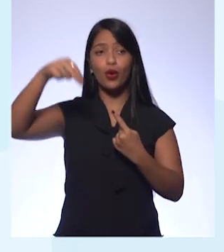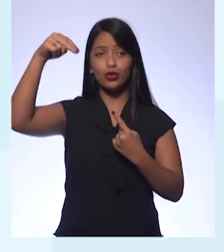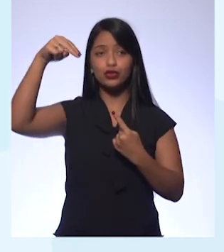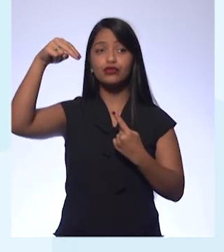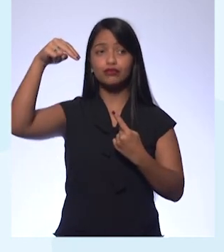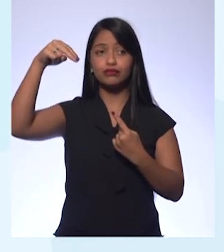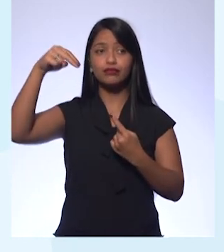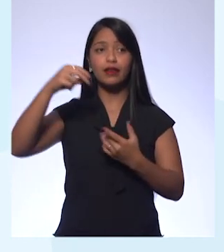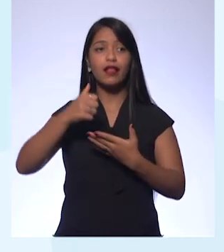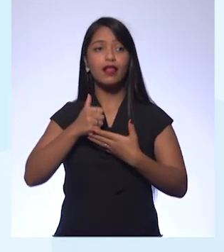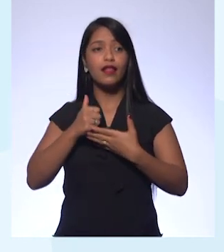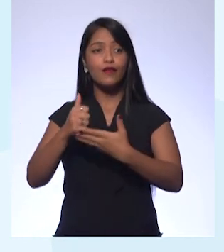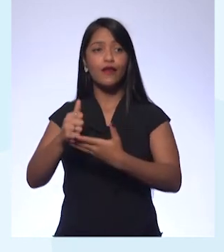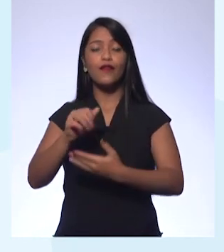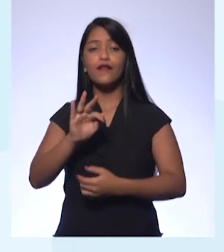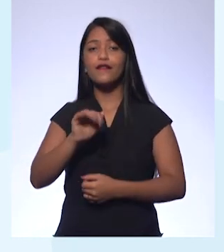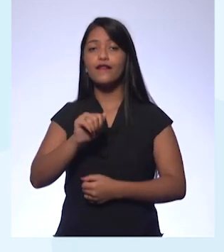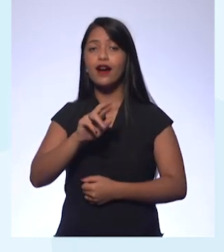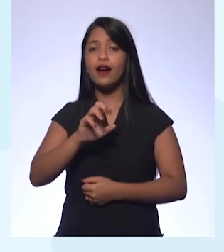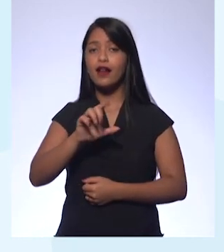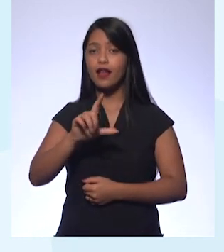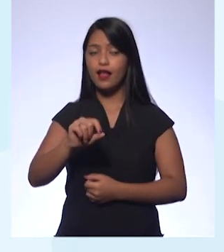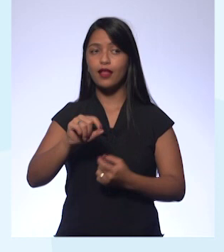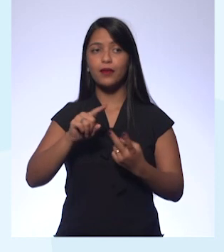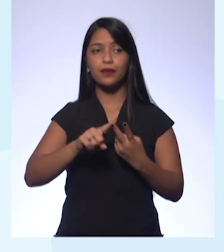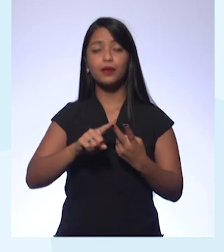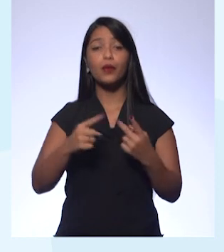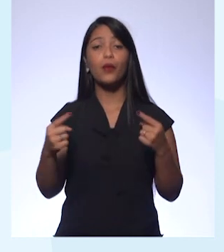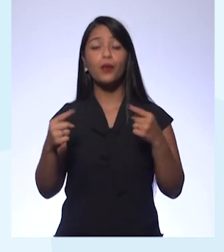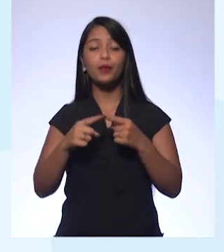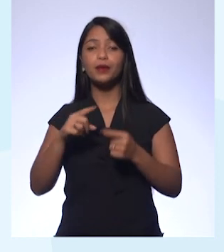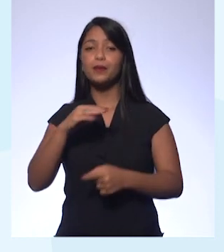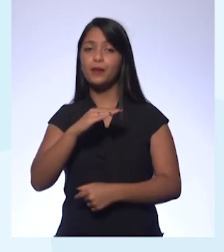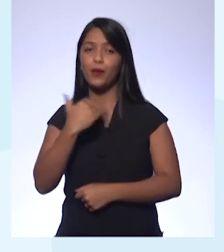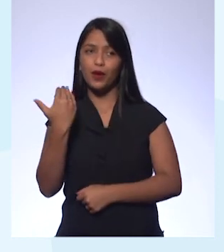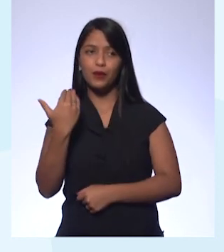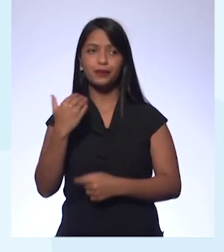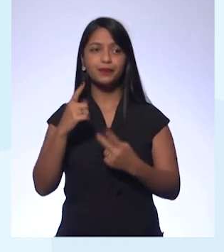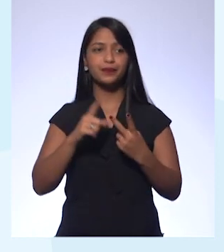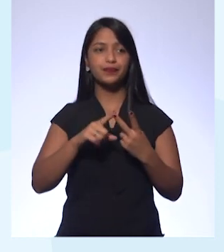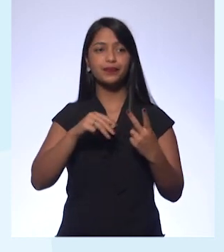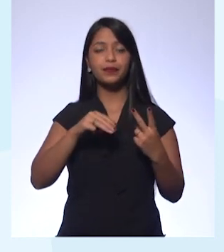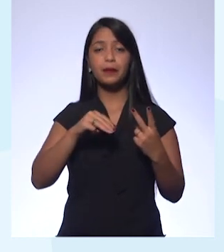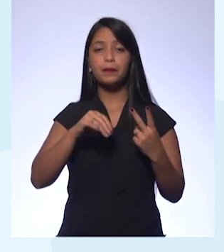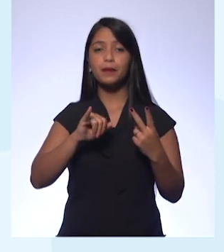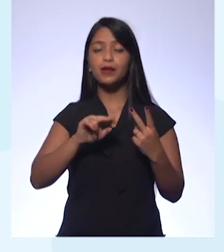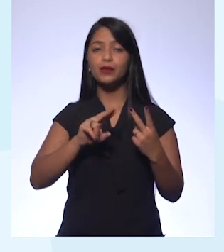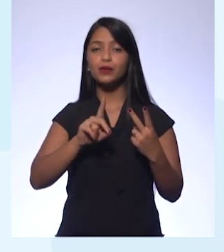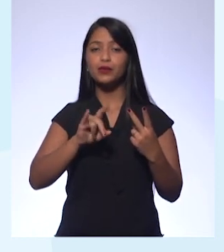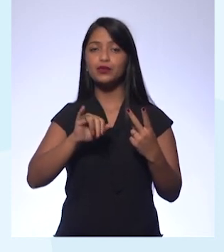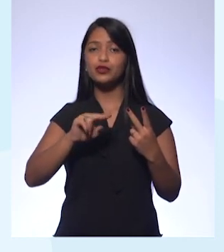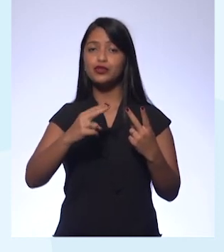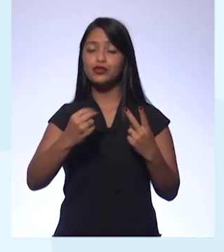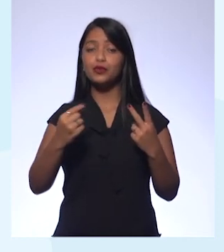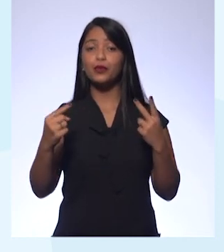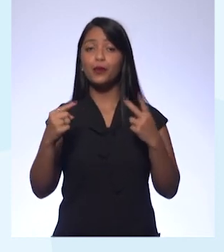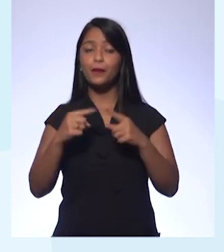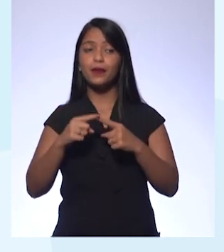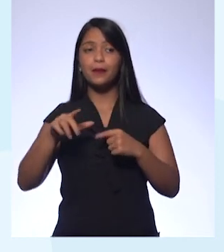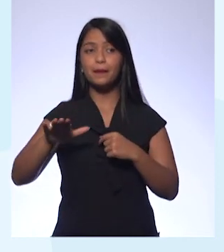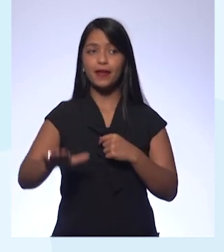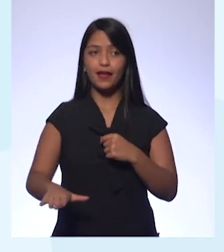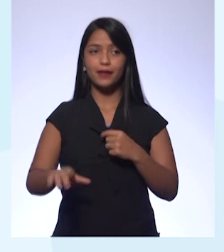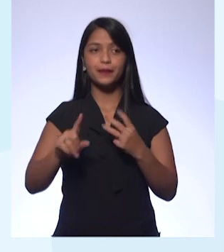farelo, morreu. Miudinho, pequeno. Popudinho, alcoólatra. Theo, lagarto. Zé